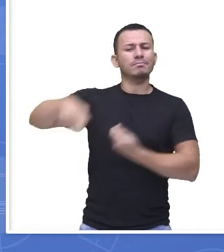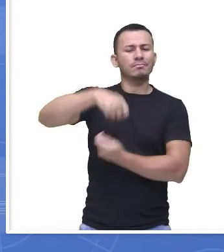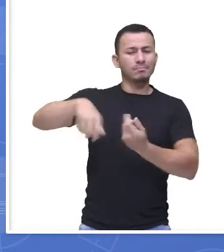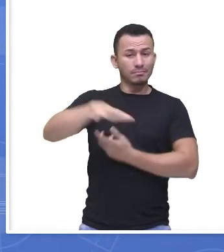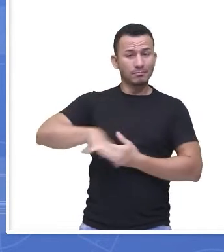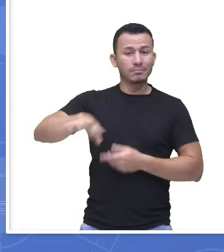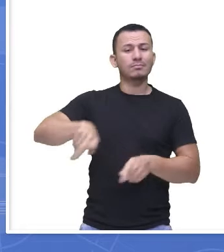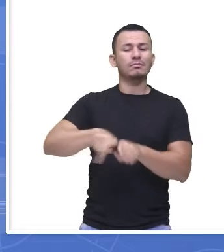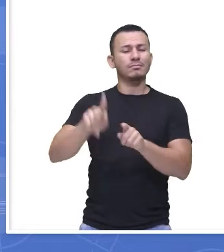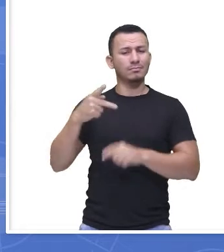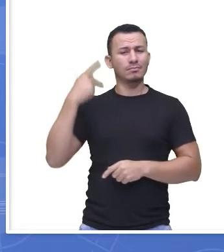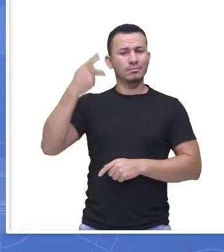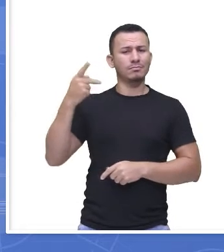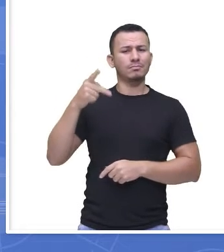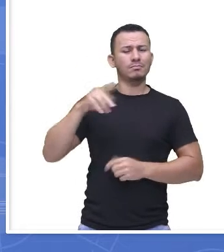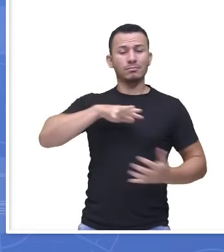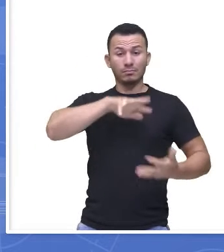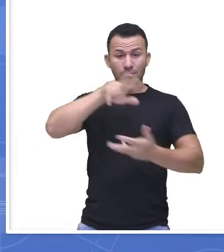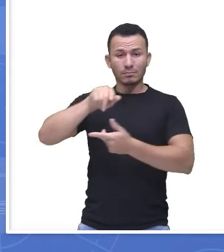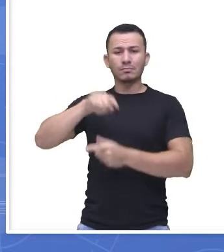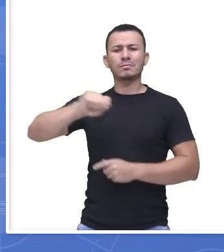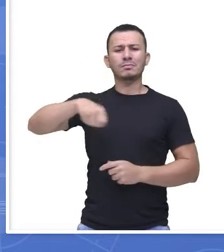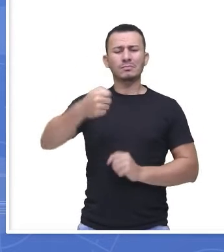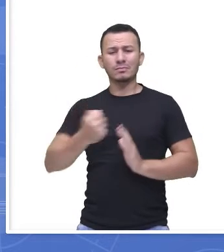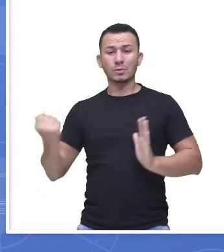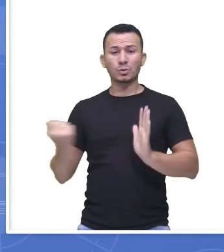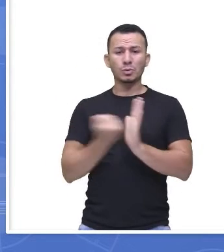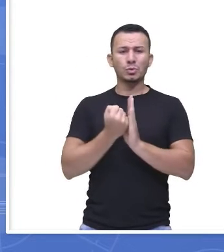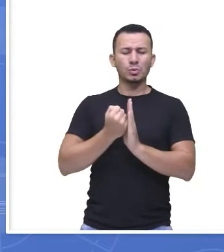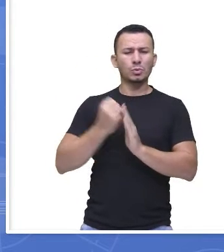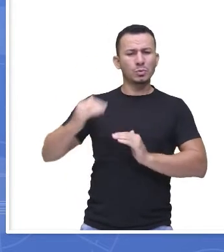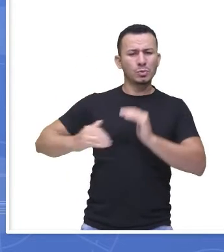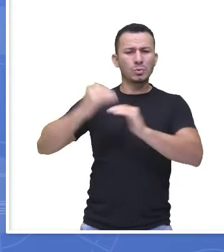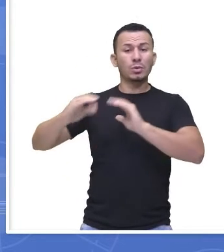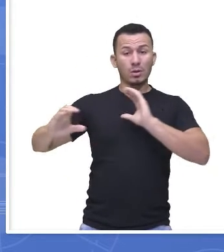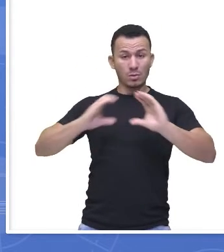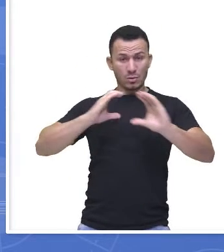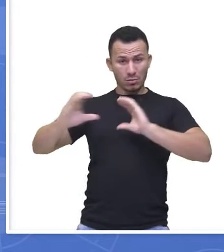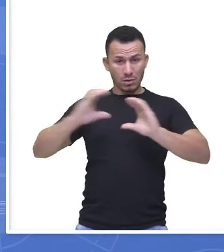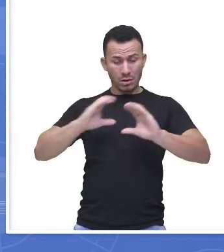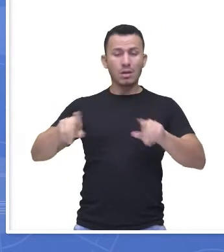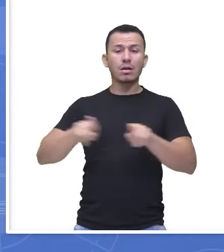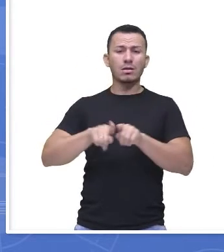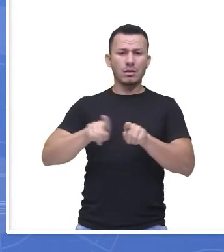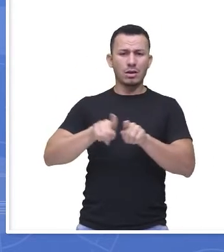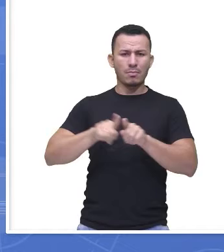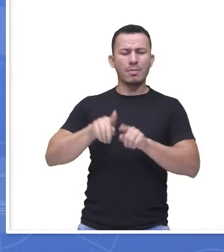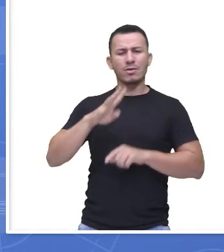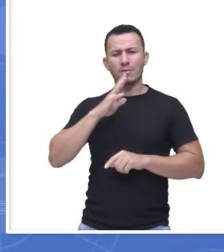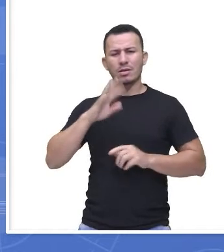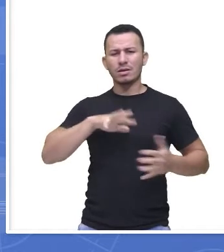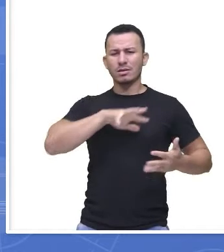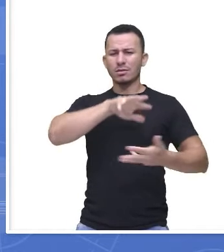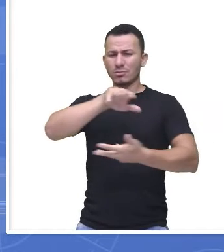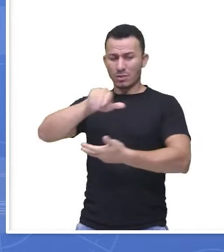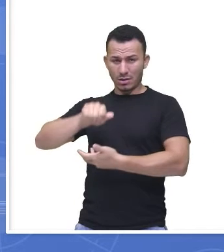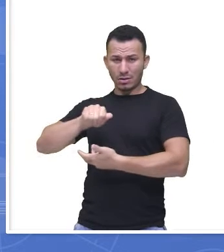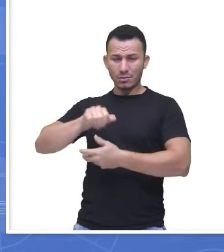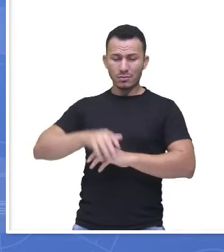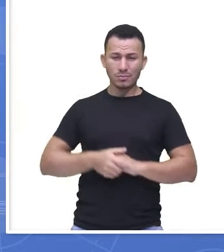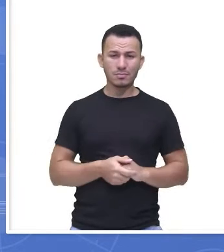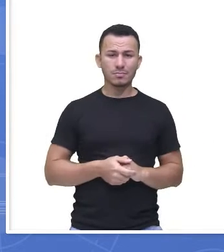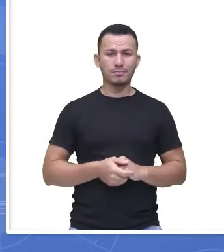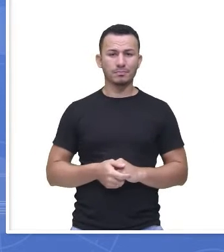e política mundial, marcado pelo avanço da comunicação, também conhecido por mundialização.